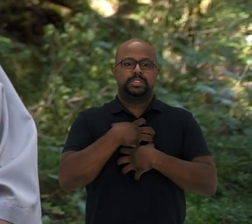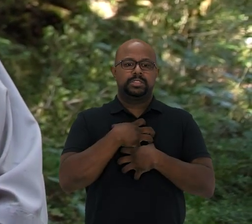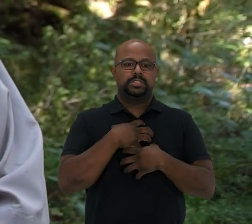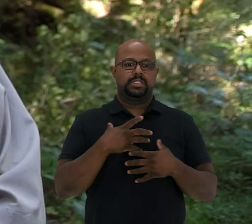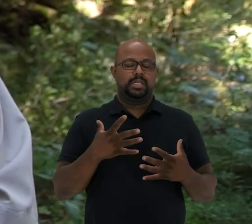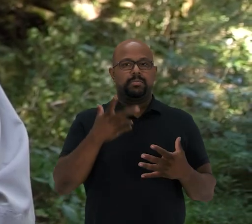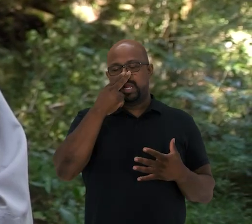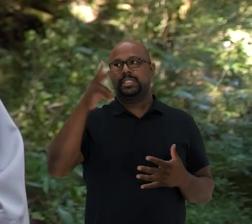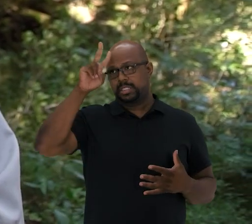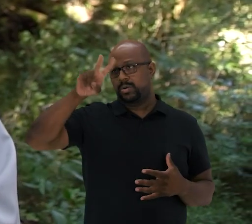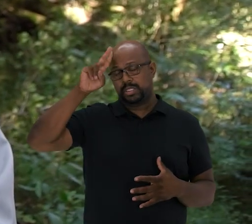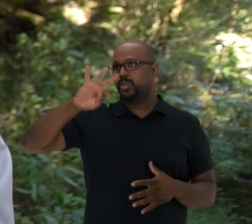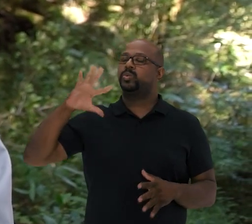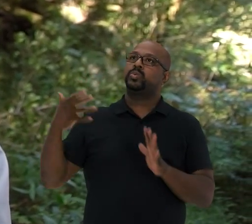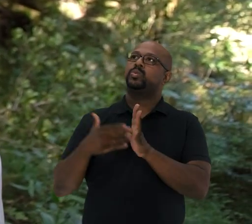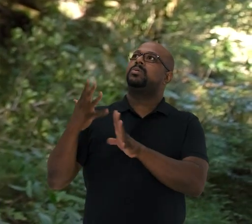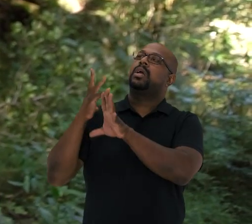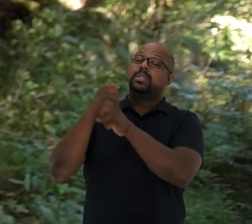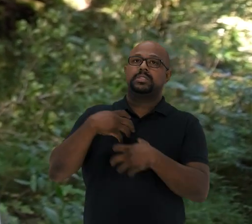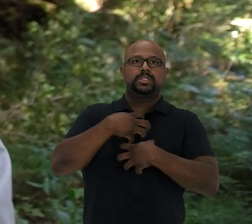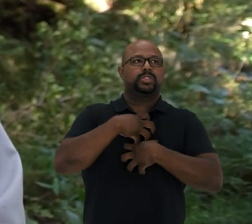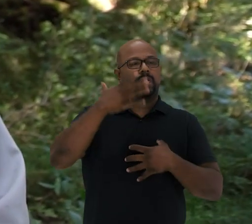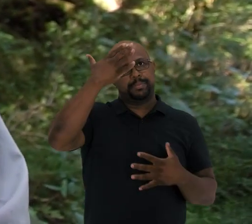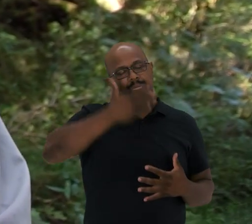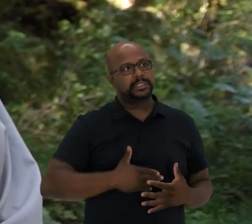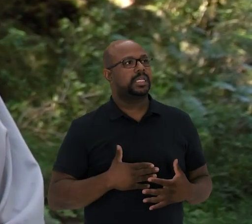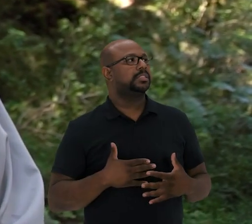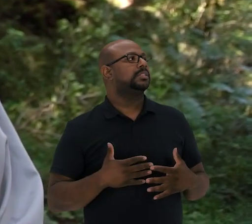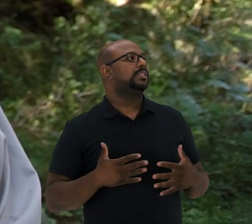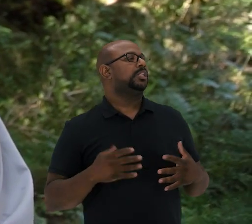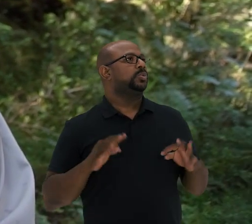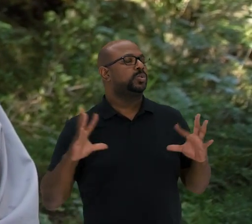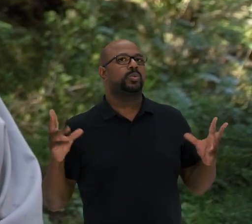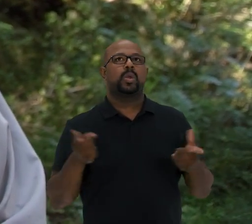aqui recordando tudo isso, né, e sentindo também a presença, né, de toda